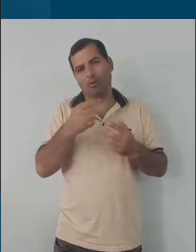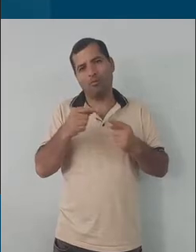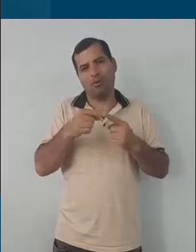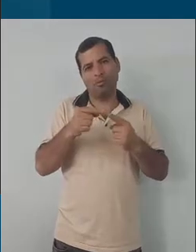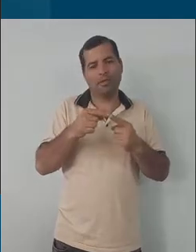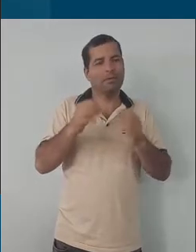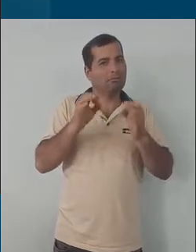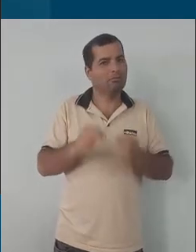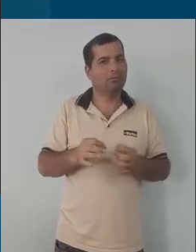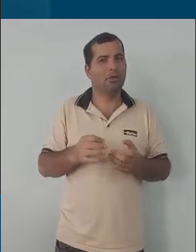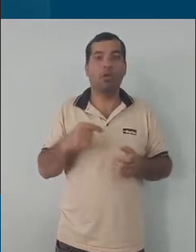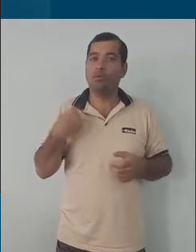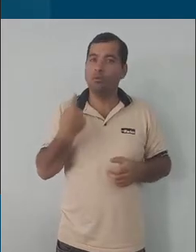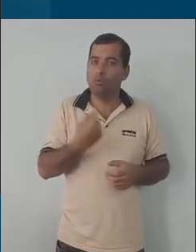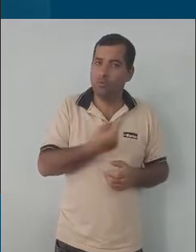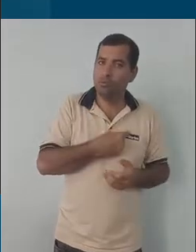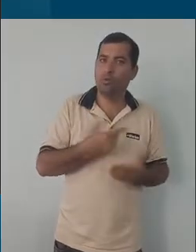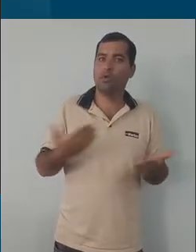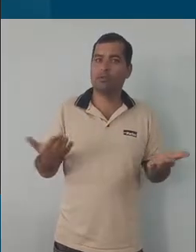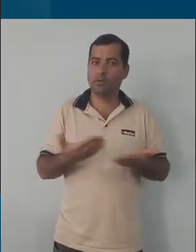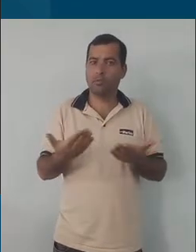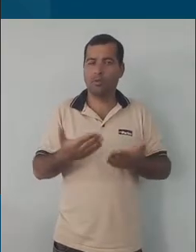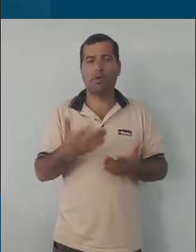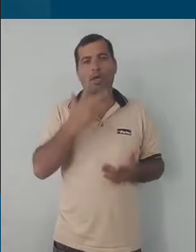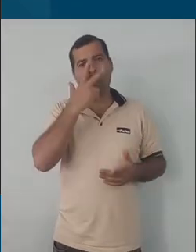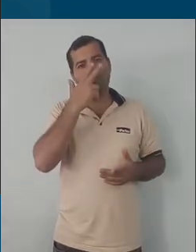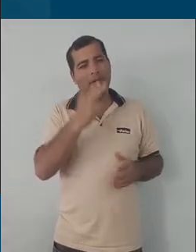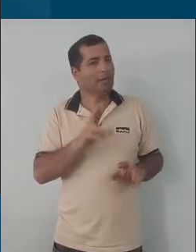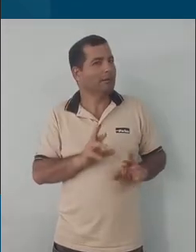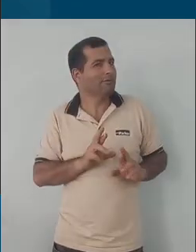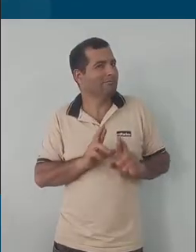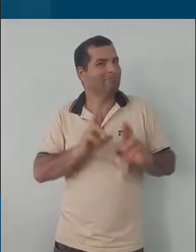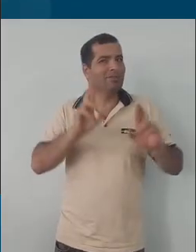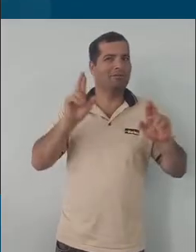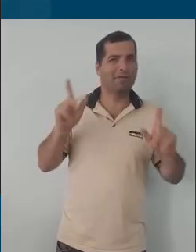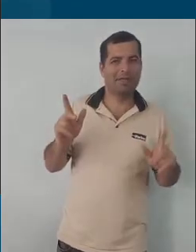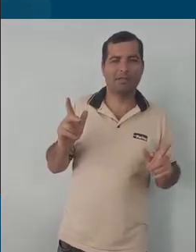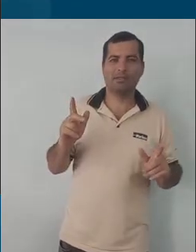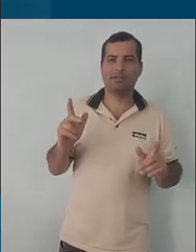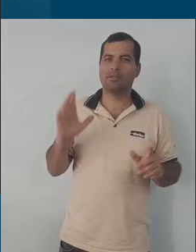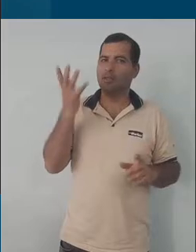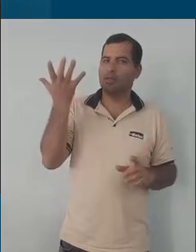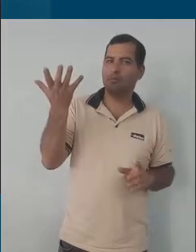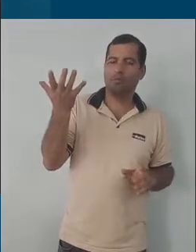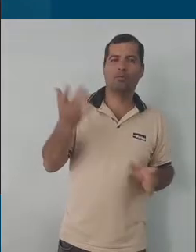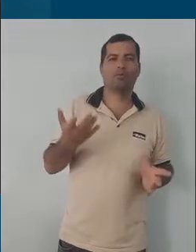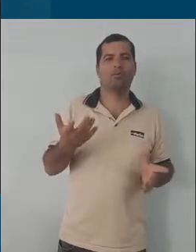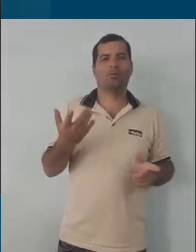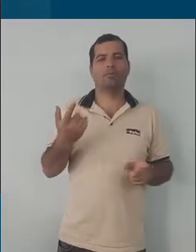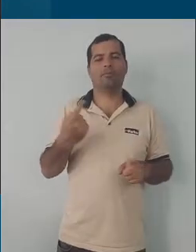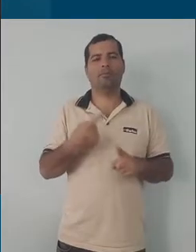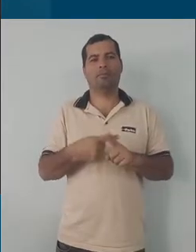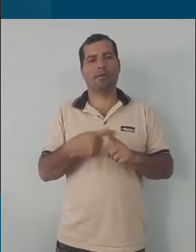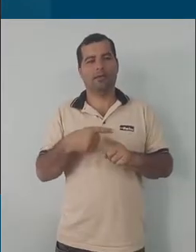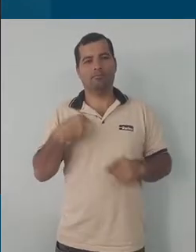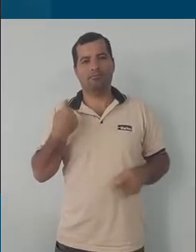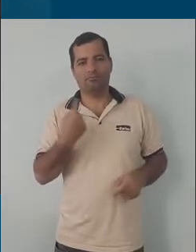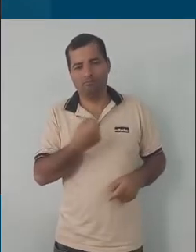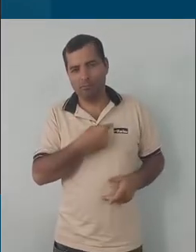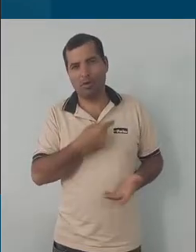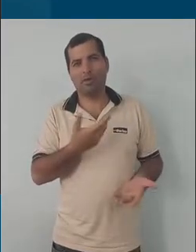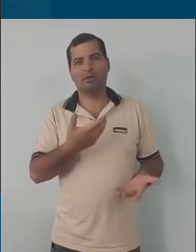Nós estamos numa situação muito fora do comum, né, porque muito daquilo que teria que ser desenvolvido